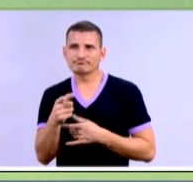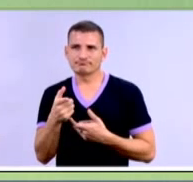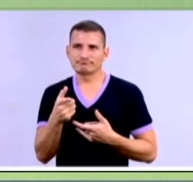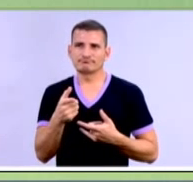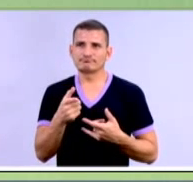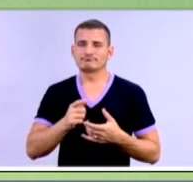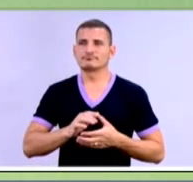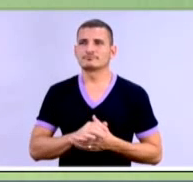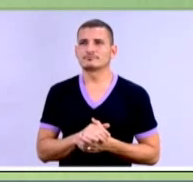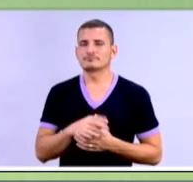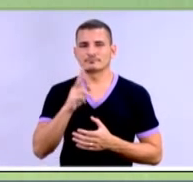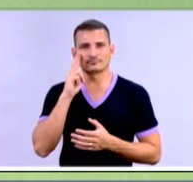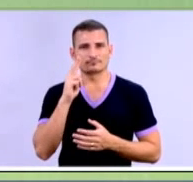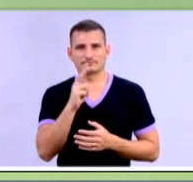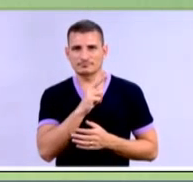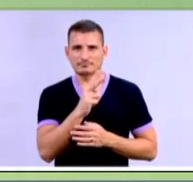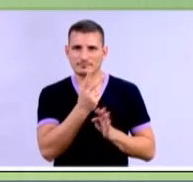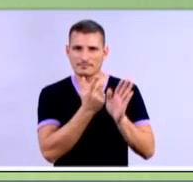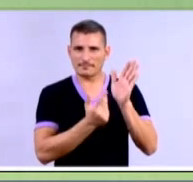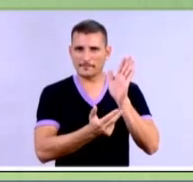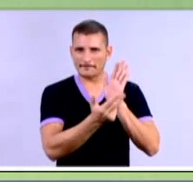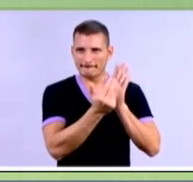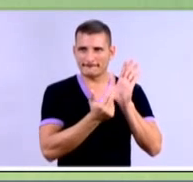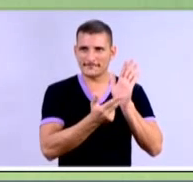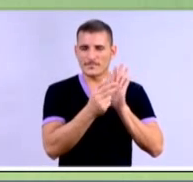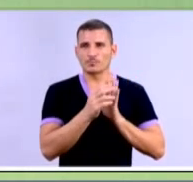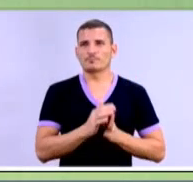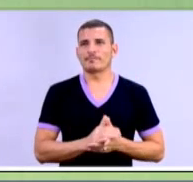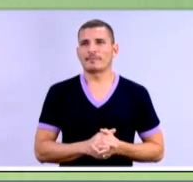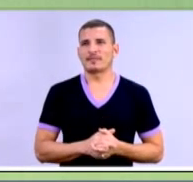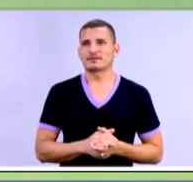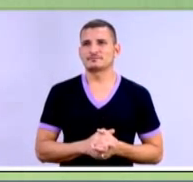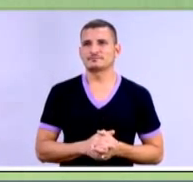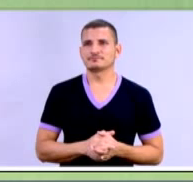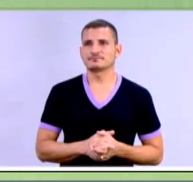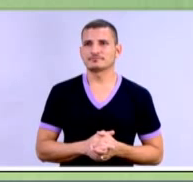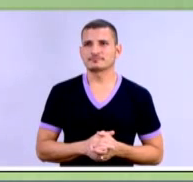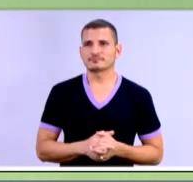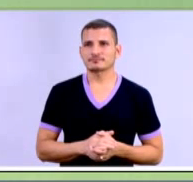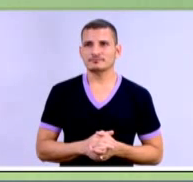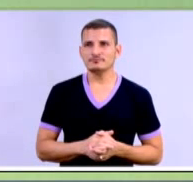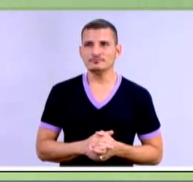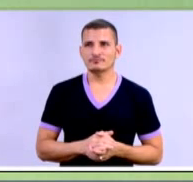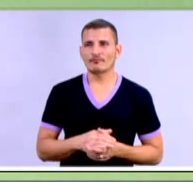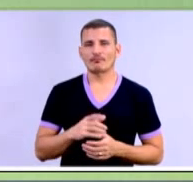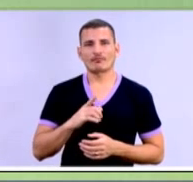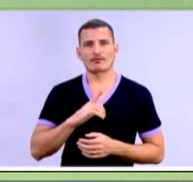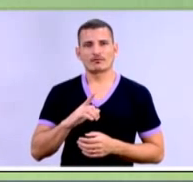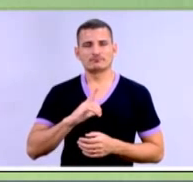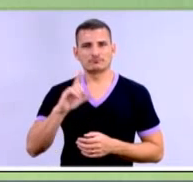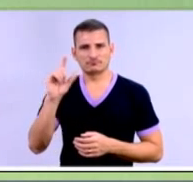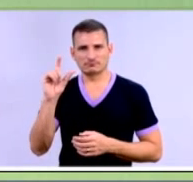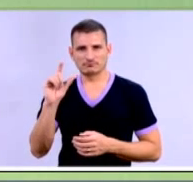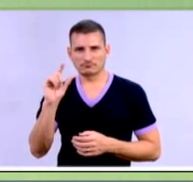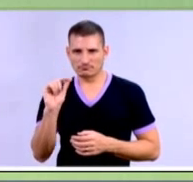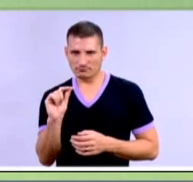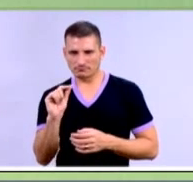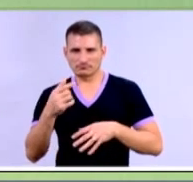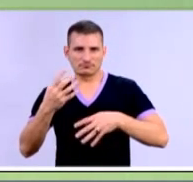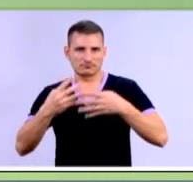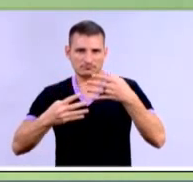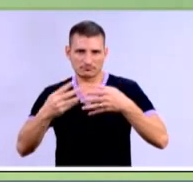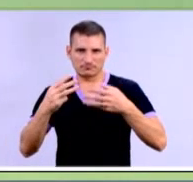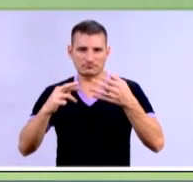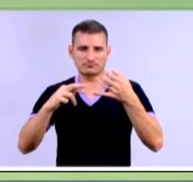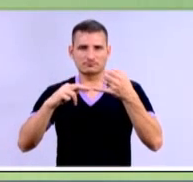melhor essa imagem, para ilustrar esse conceito melhor. Então, você gera menor interferência entre os pares